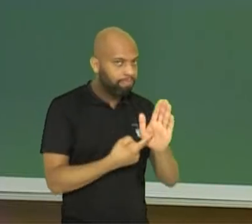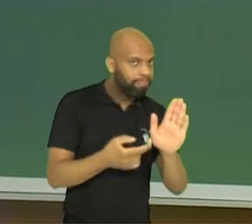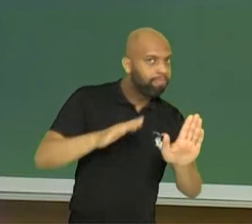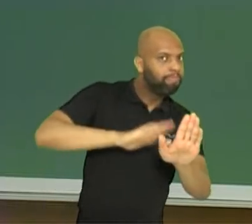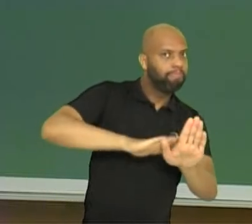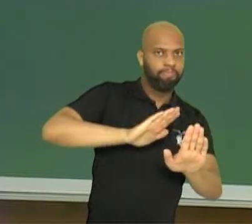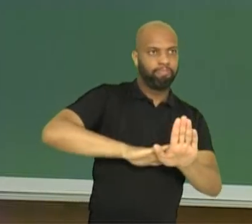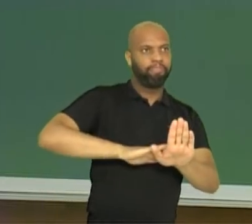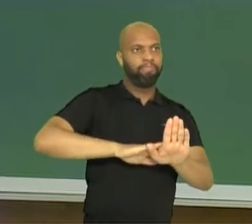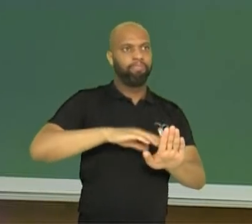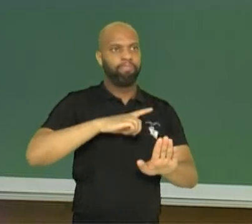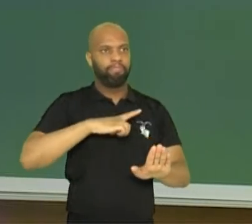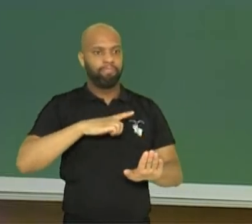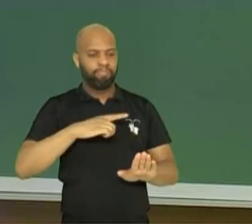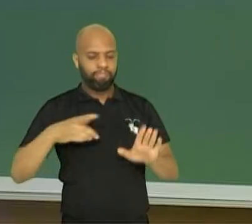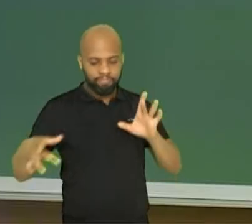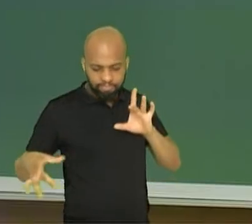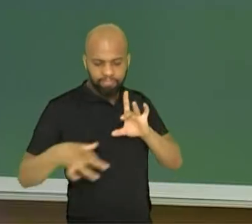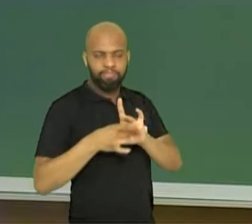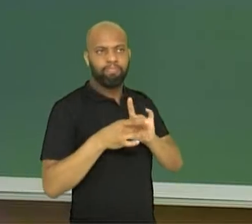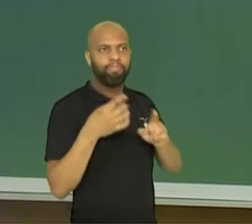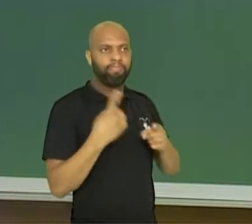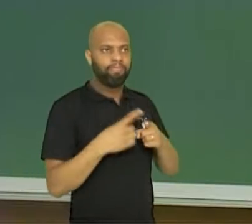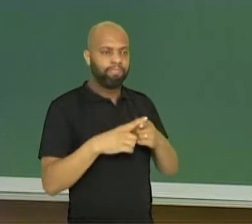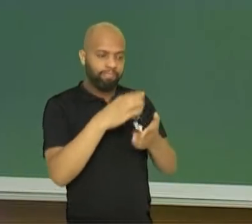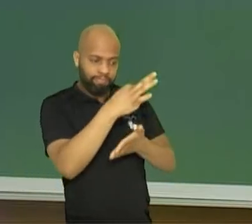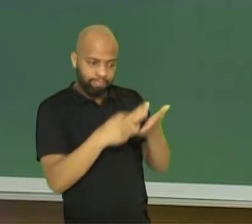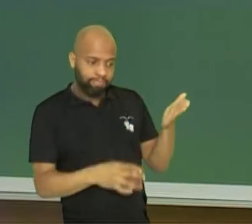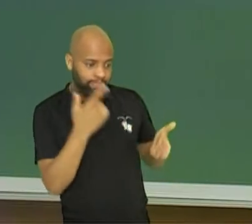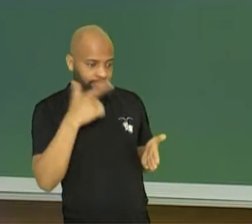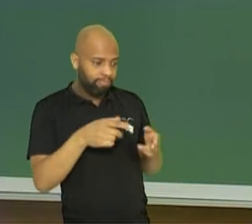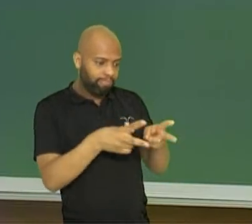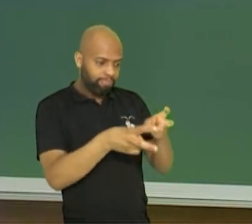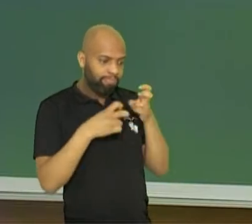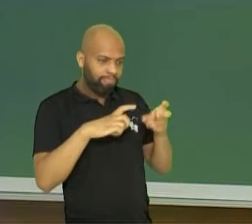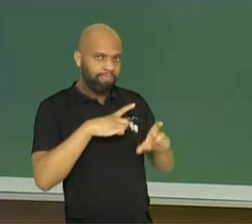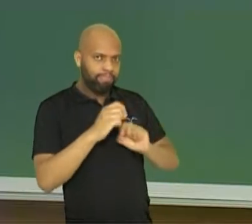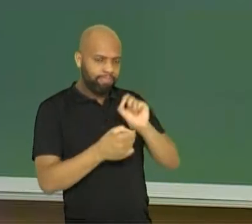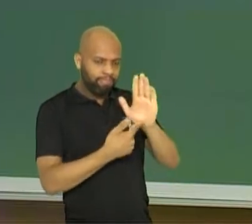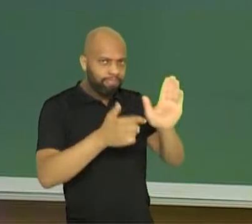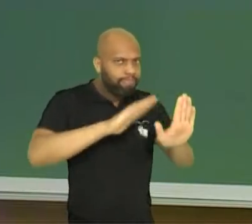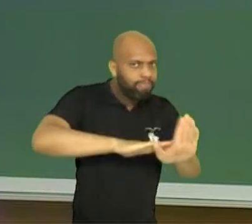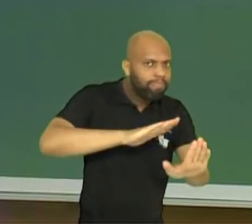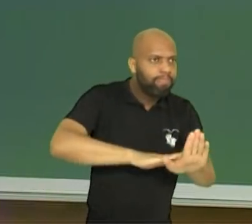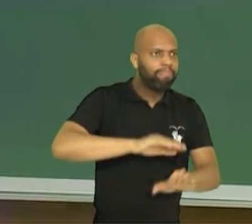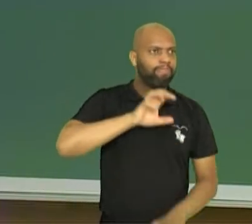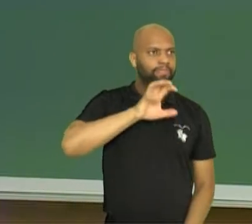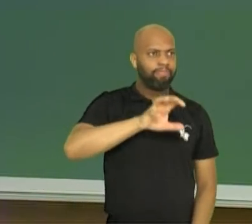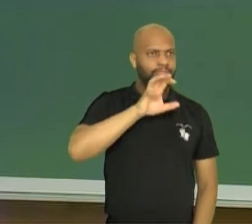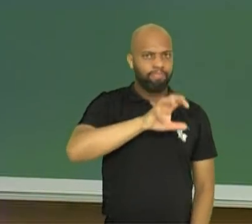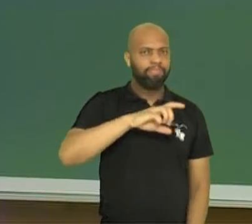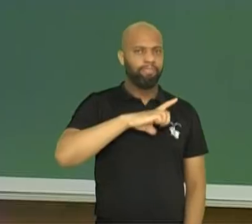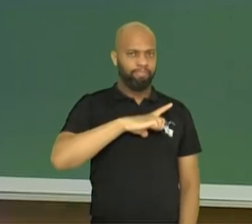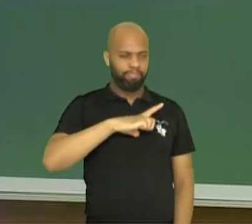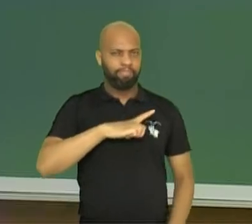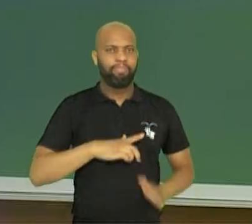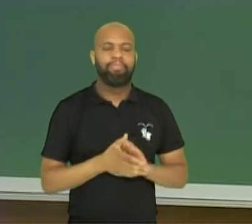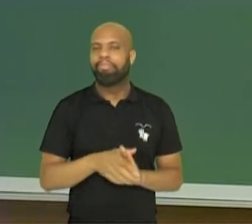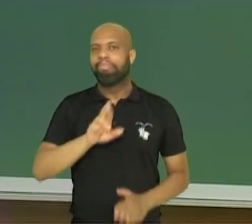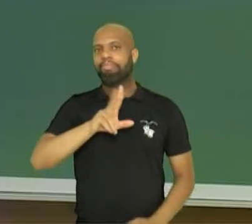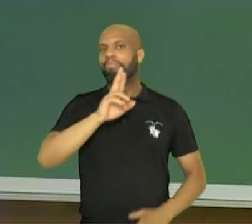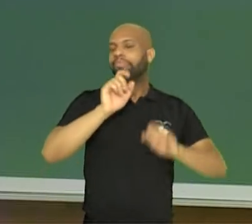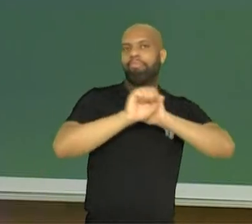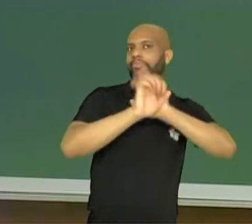leitura textual ali, você consegue perceber nas entrelinhas, tá? Essa é a questão do estar implícito, não é